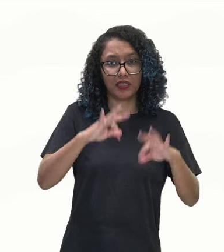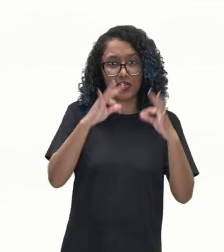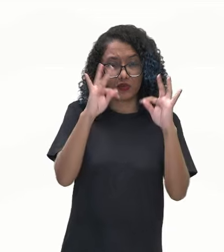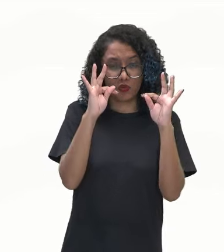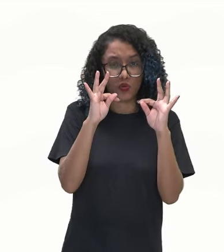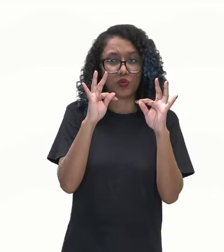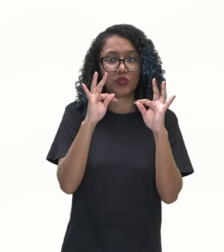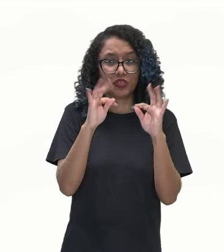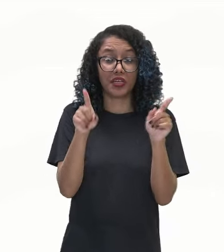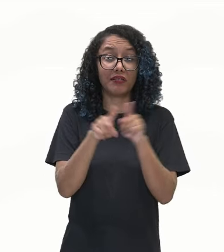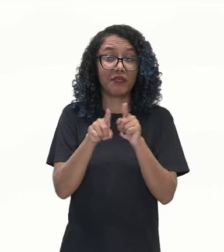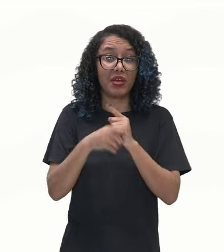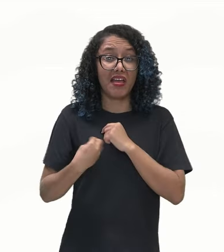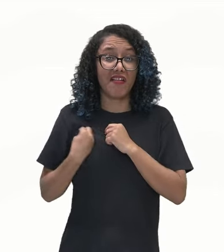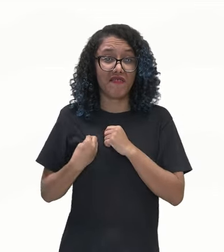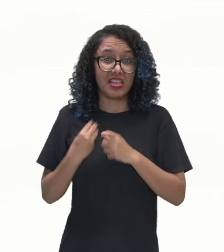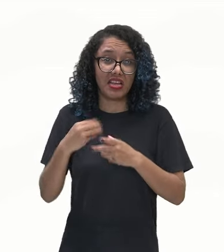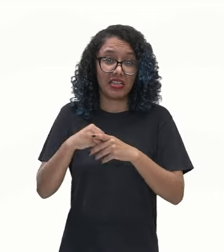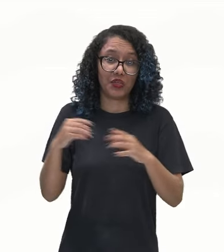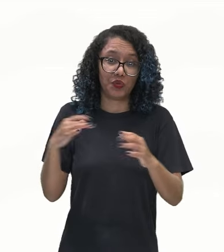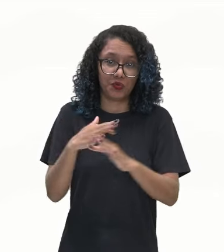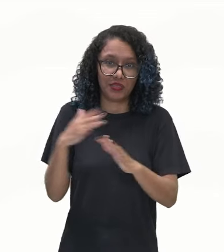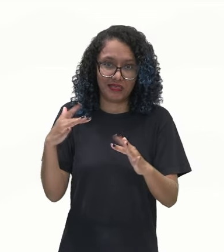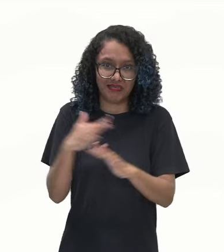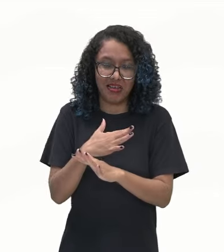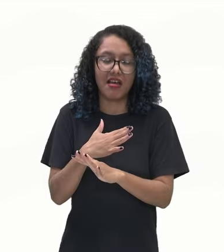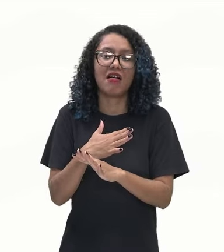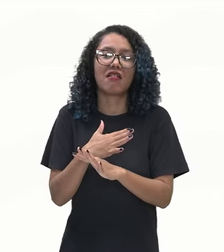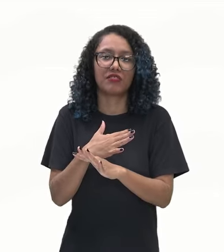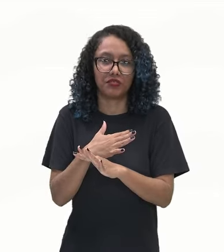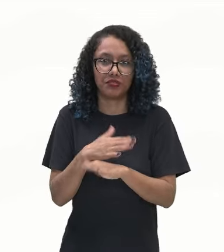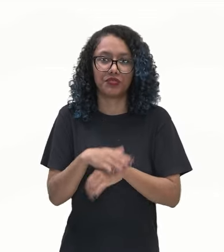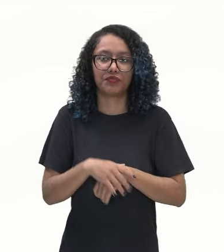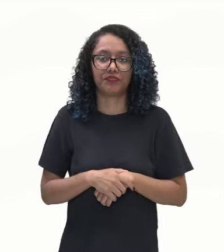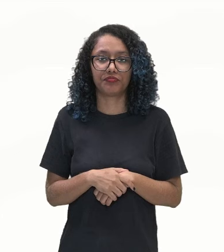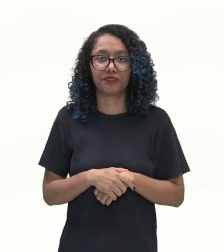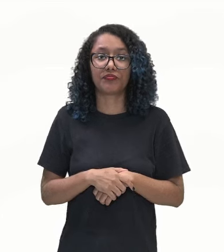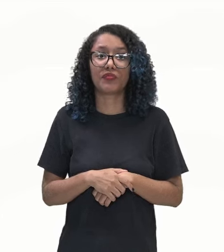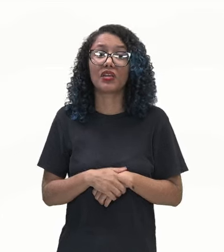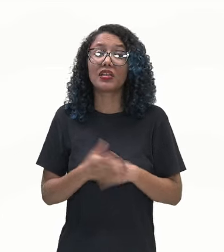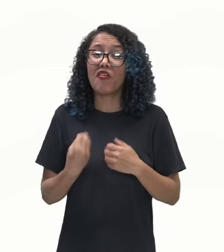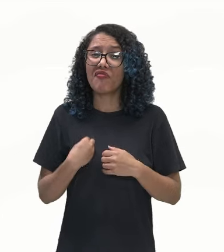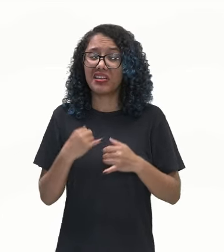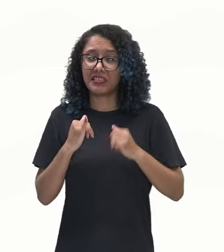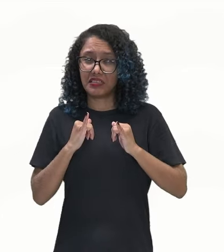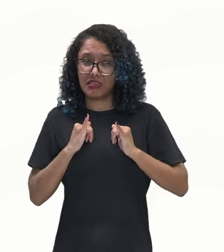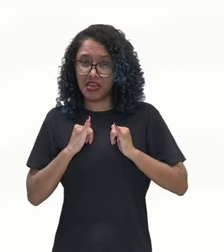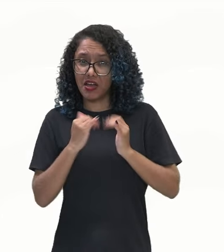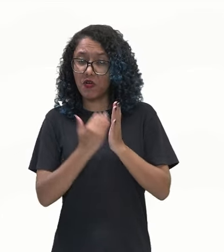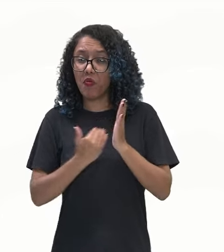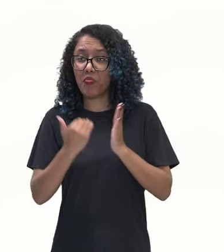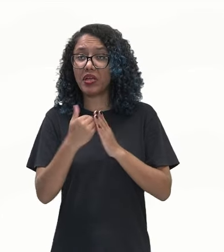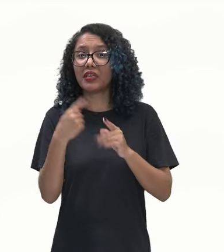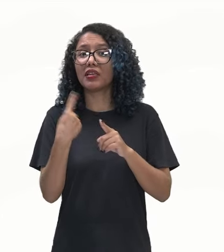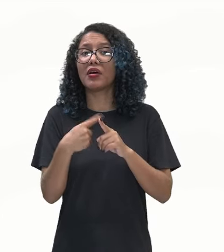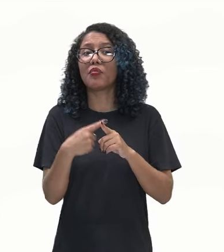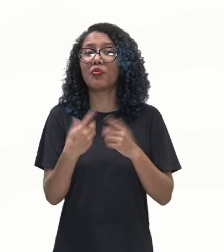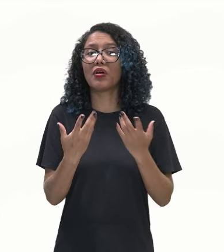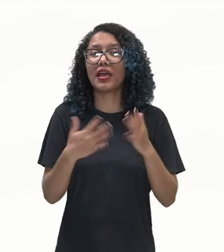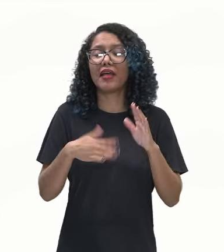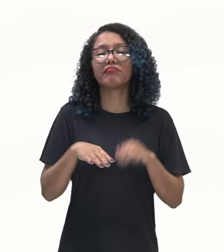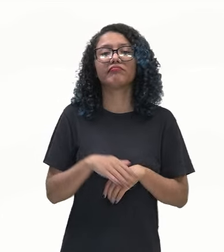vida urbana. Então, o aumento do estilo de vida sedentário se dá por causa da tecnologia e do estilo de vida